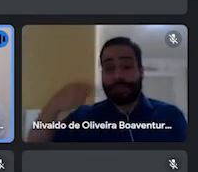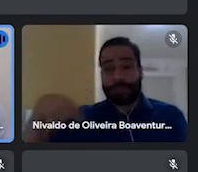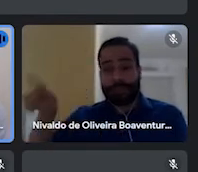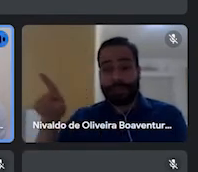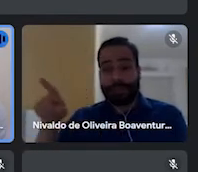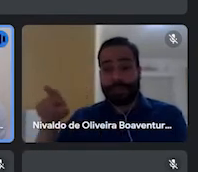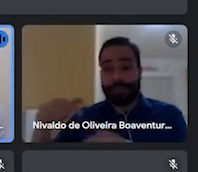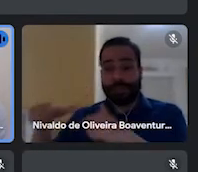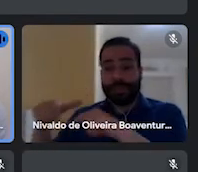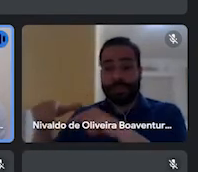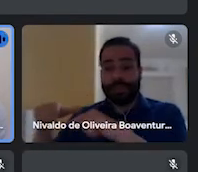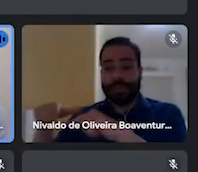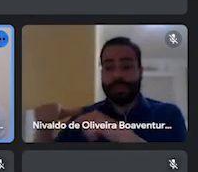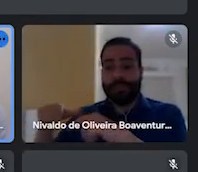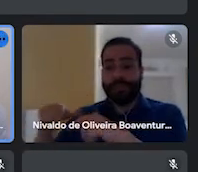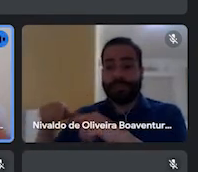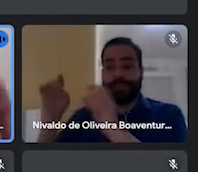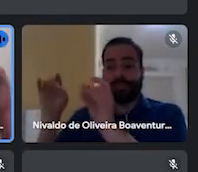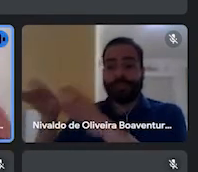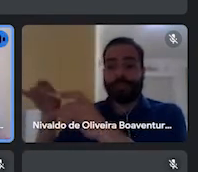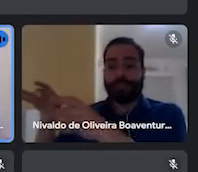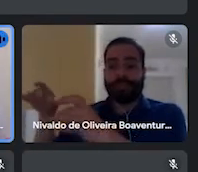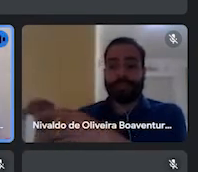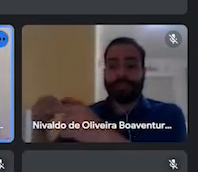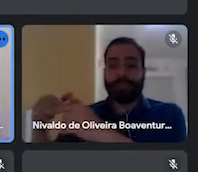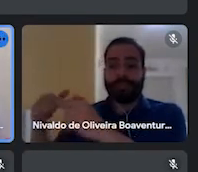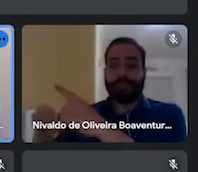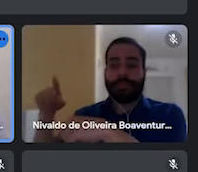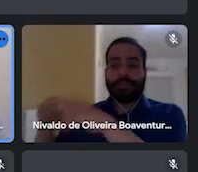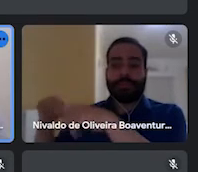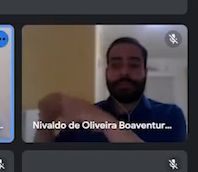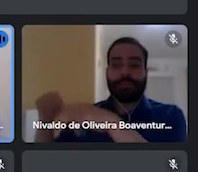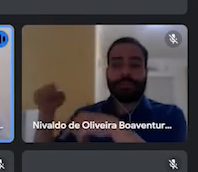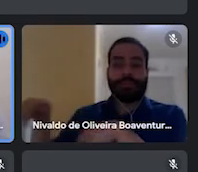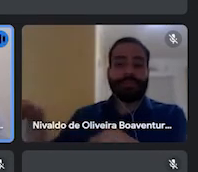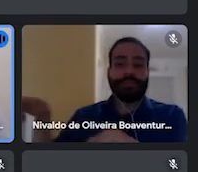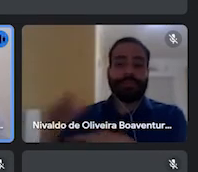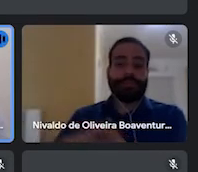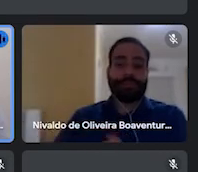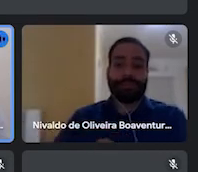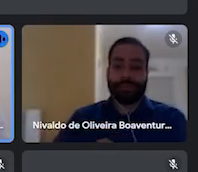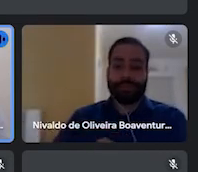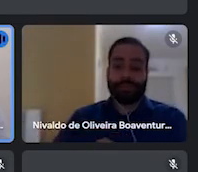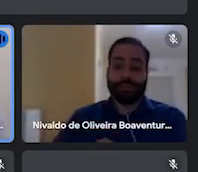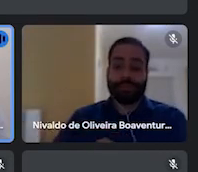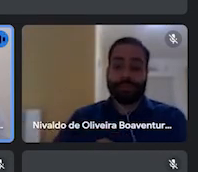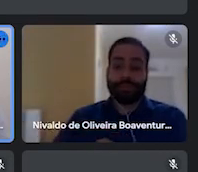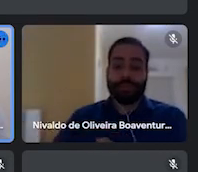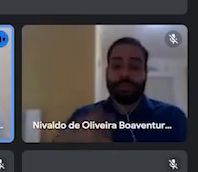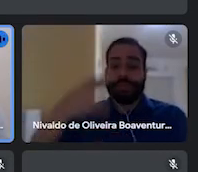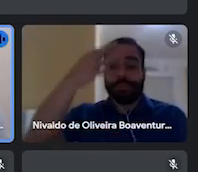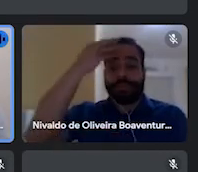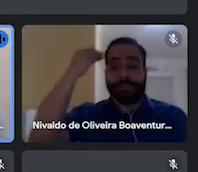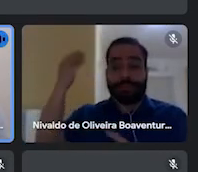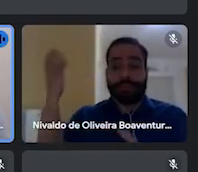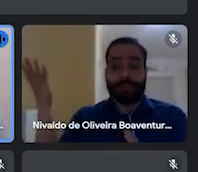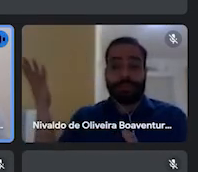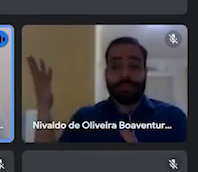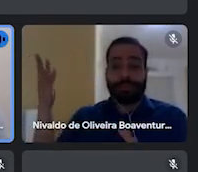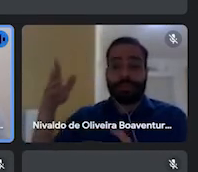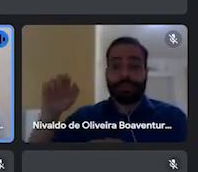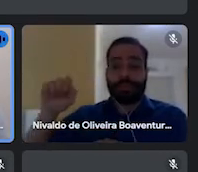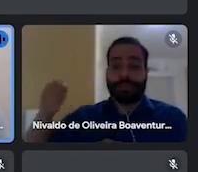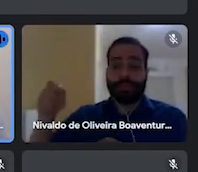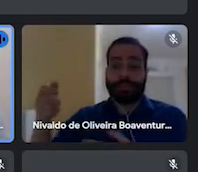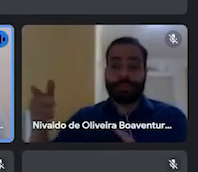e faz a atividade. Tudo belezinha. Aí o que acontece? Esquece uma chave inglesa,